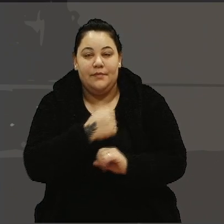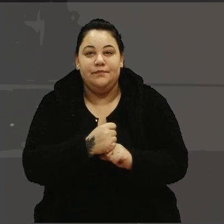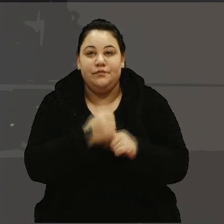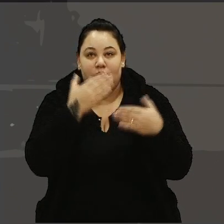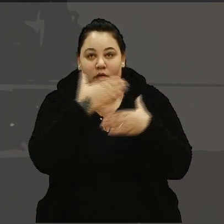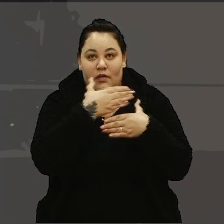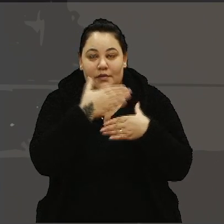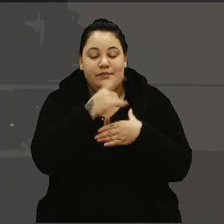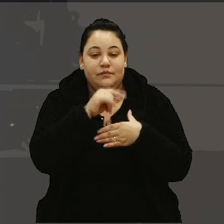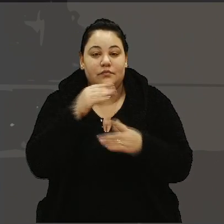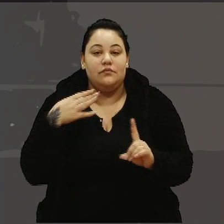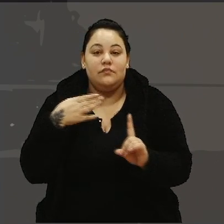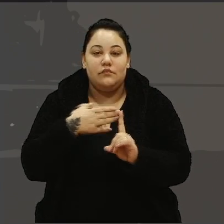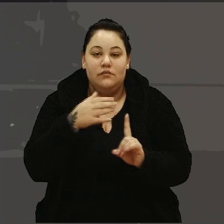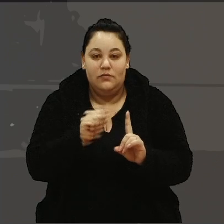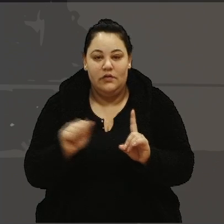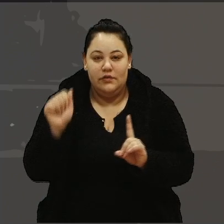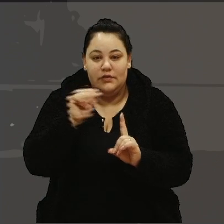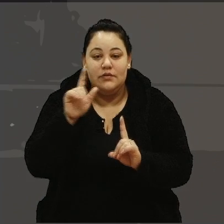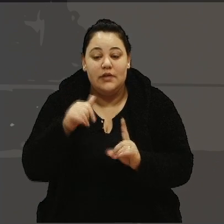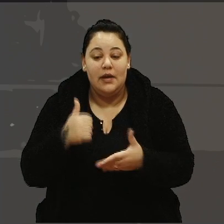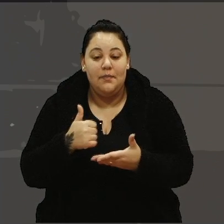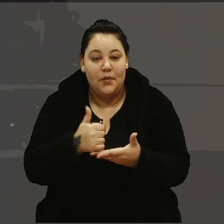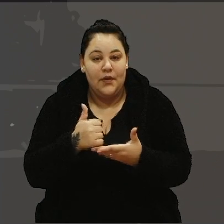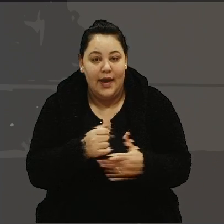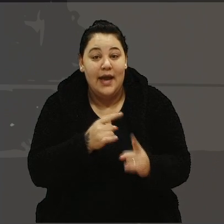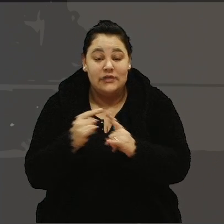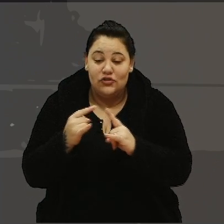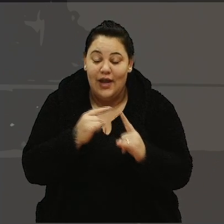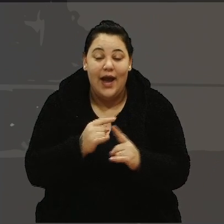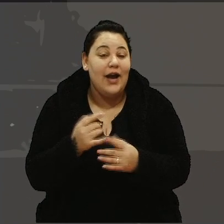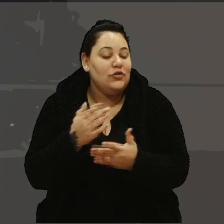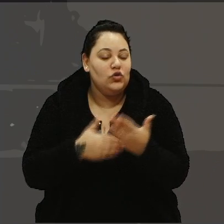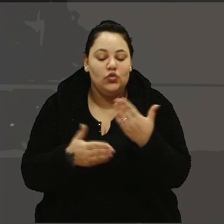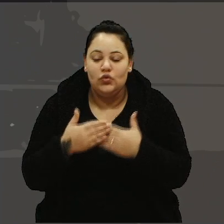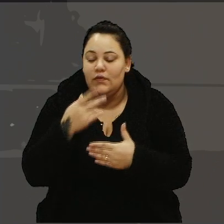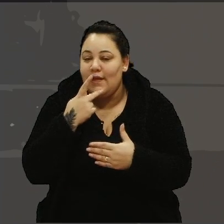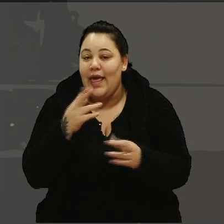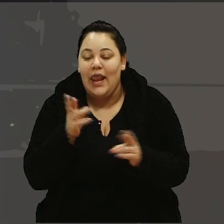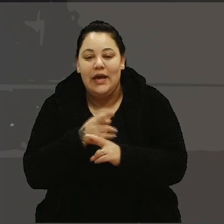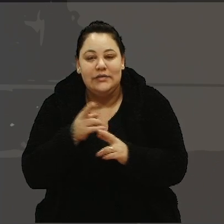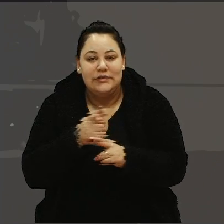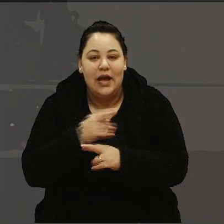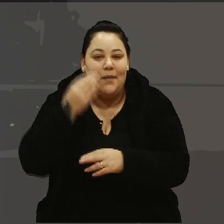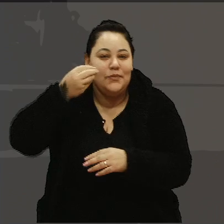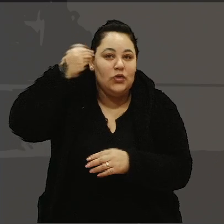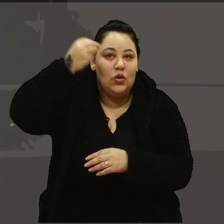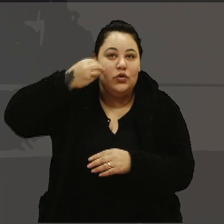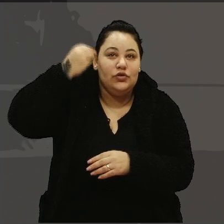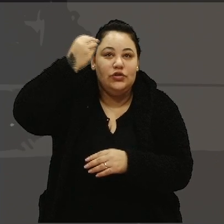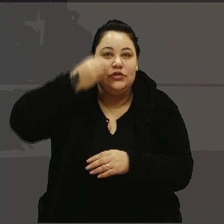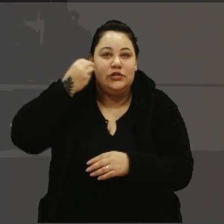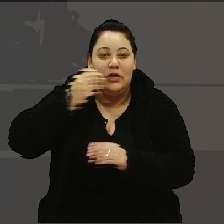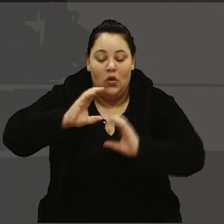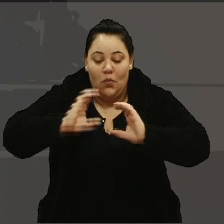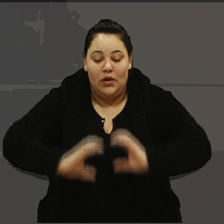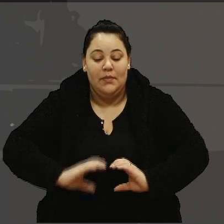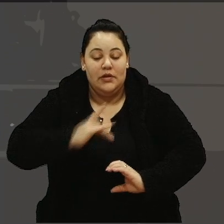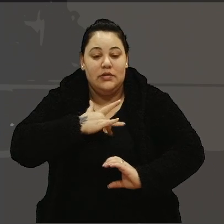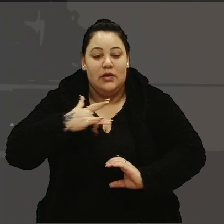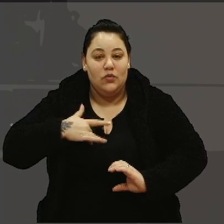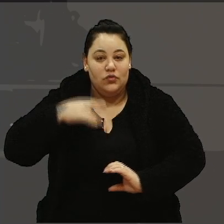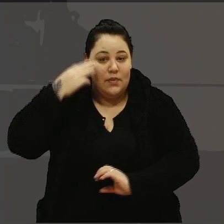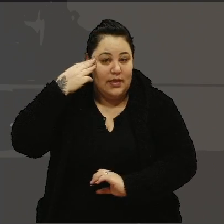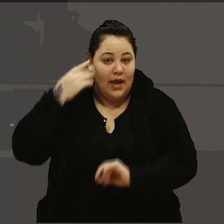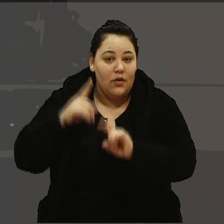nossa associação, que é colaborar com as entidades em tudo que envolve psicologia, comportamento, saúde mental,